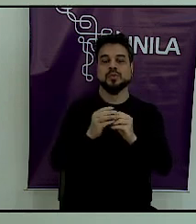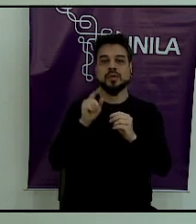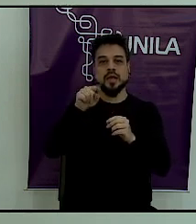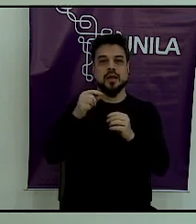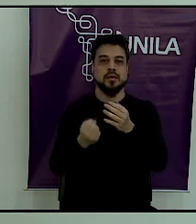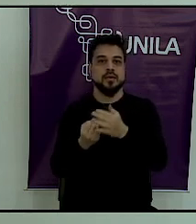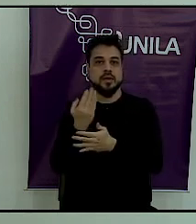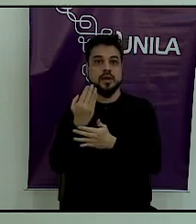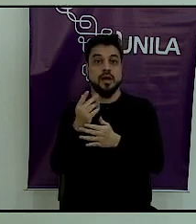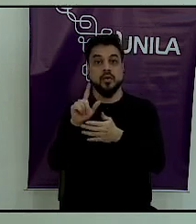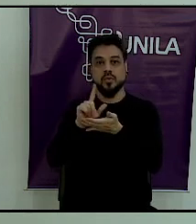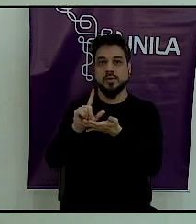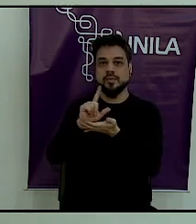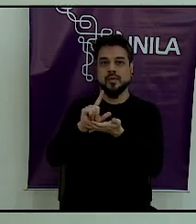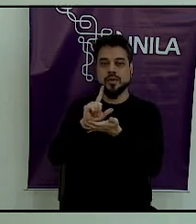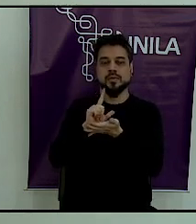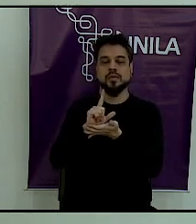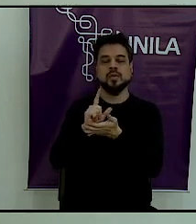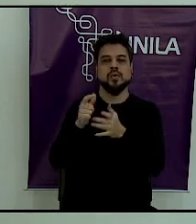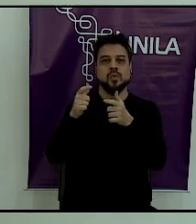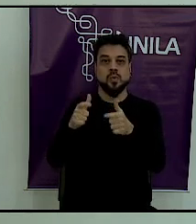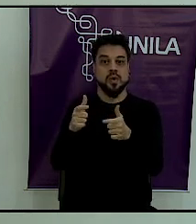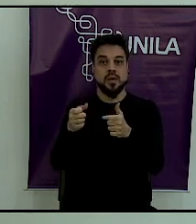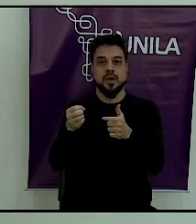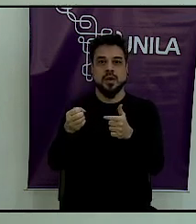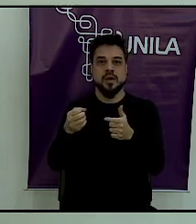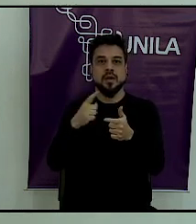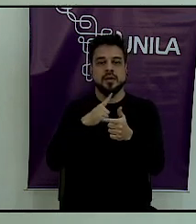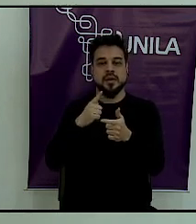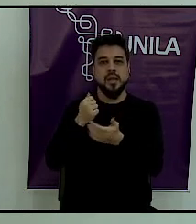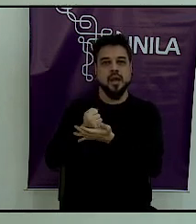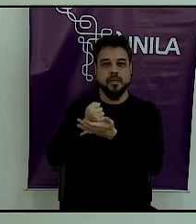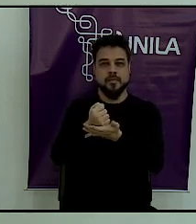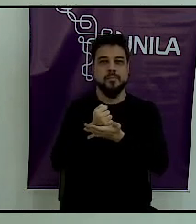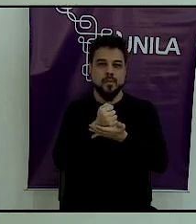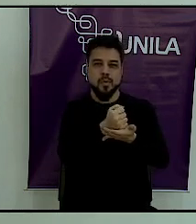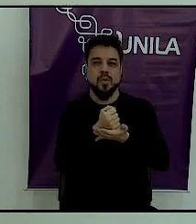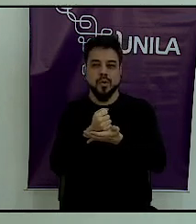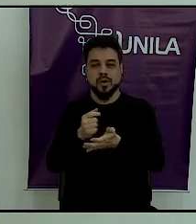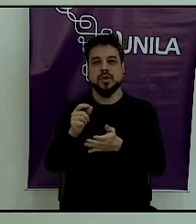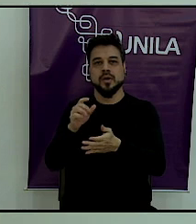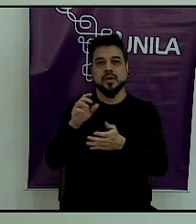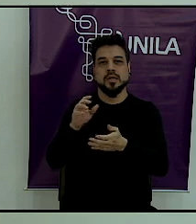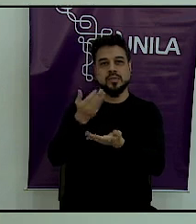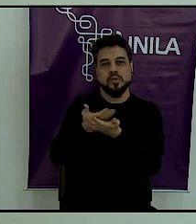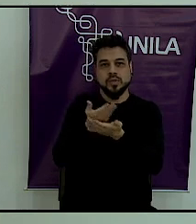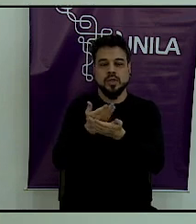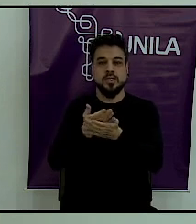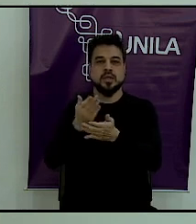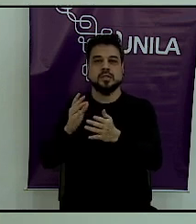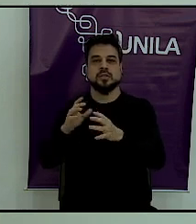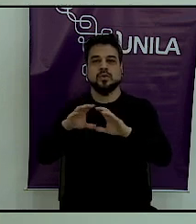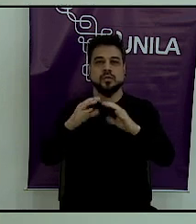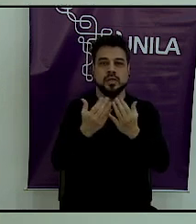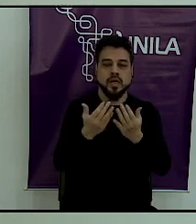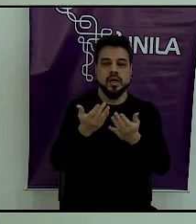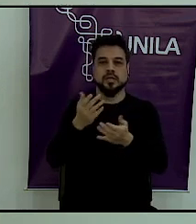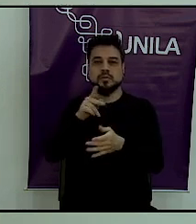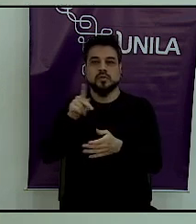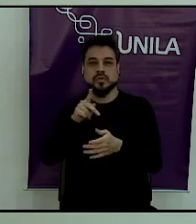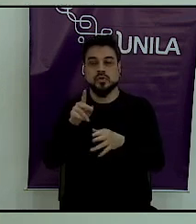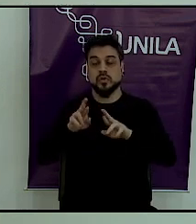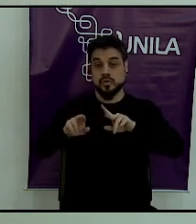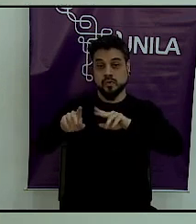de um laboratório, um espaço inovador, colaborativo, onde estudantes, professores e comunidade possam interagir e aprender juntos